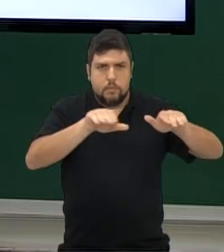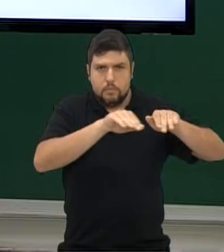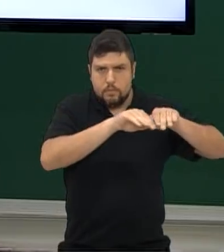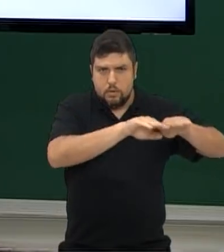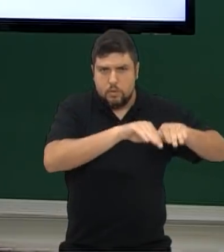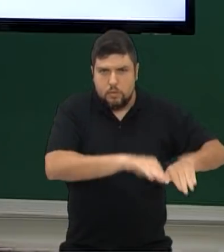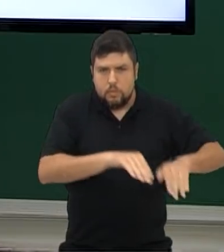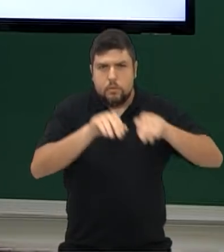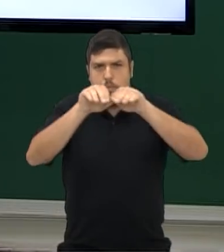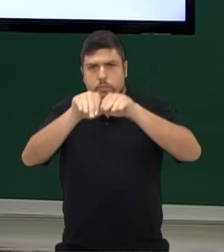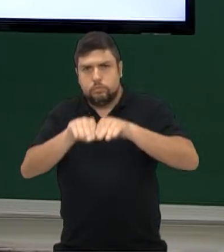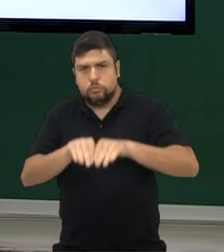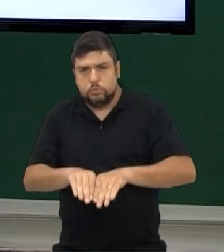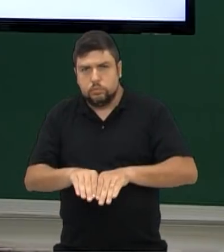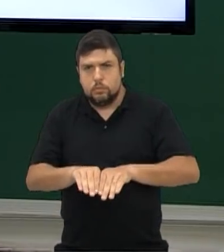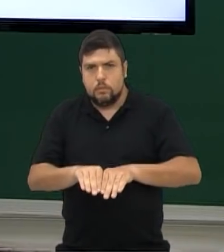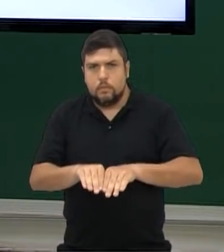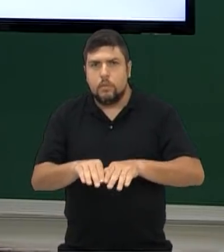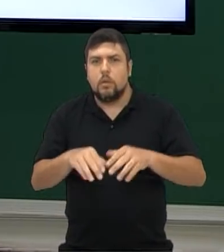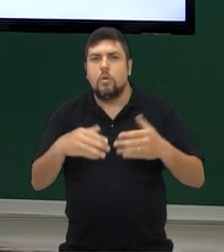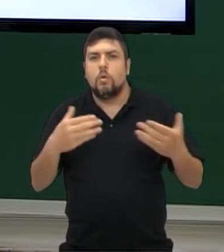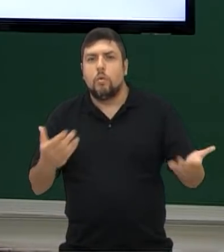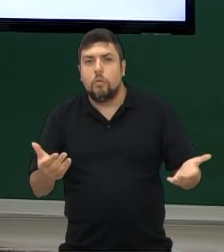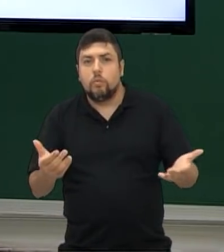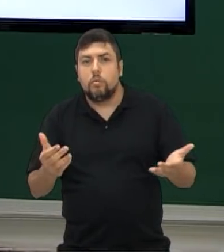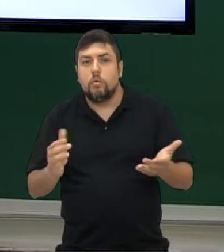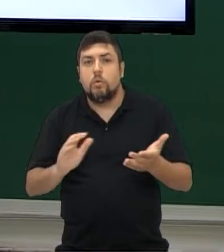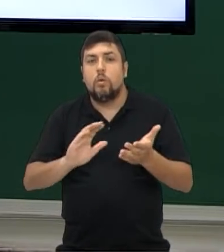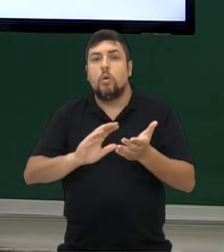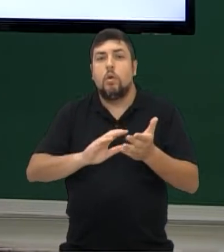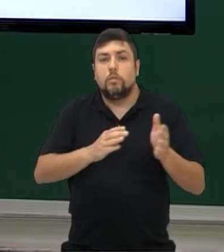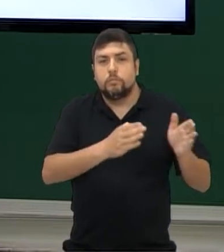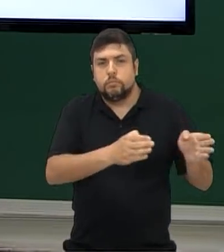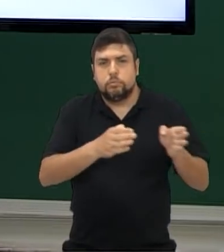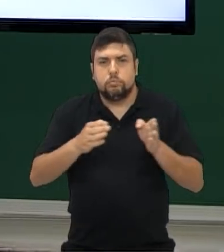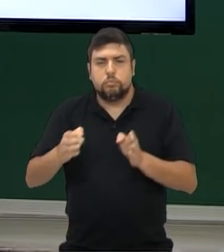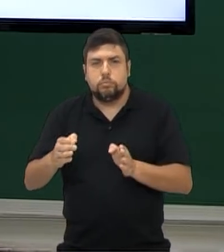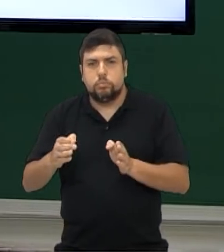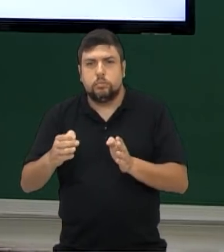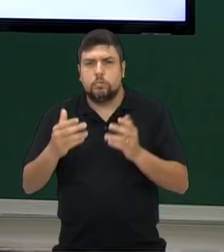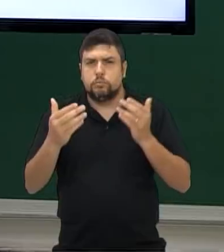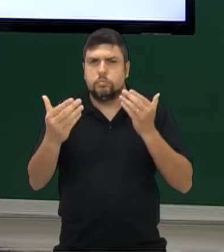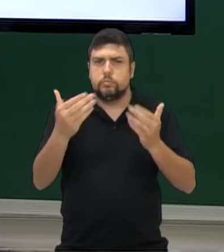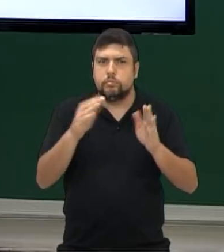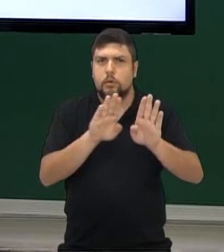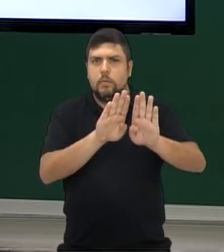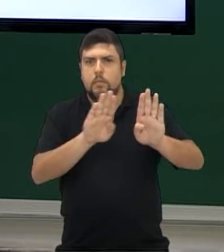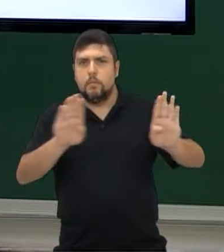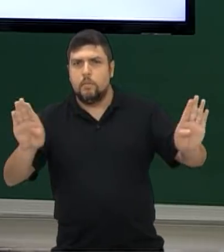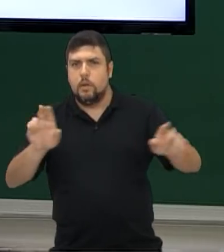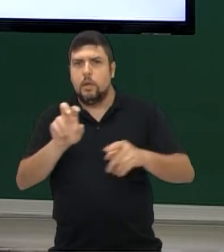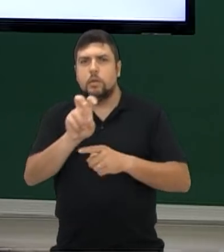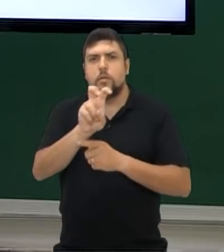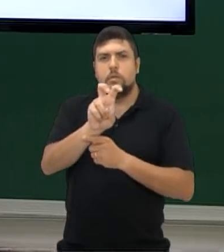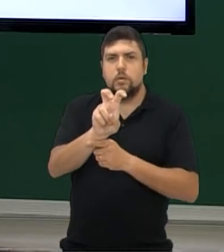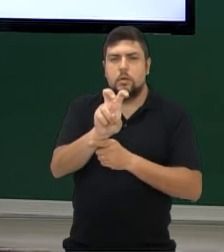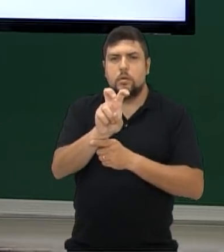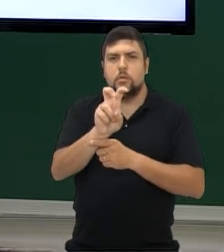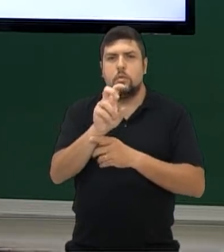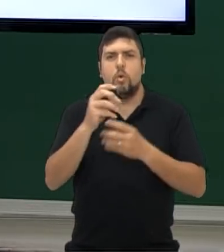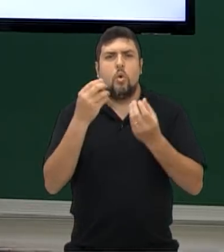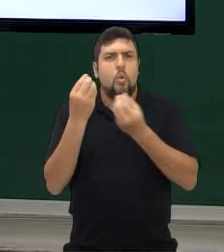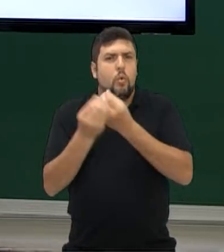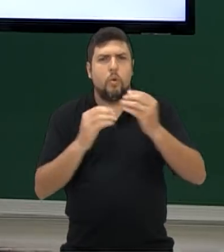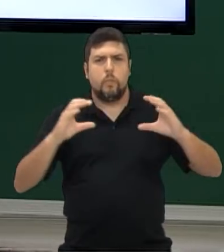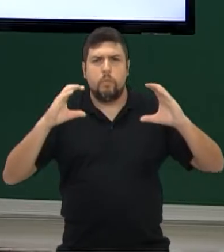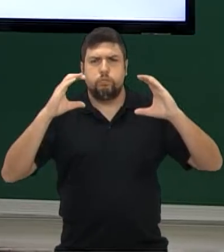de comprimento eu vou tirar da parede de 5, não é assim? Então, eu consigo escrever matematicamente uma